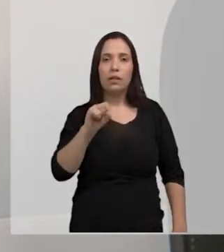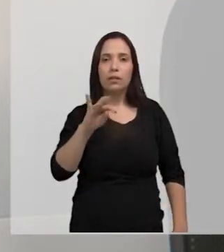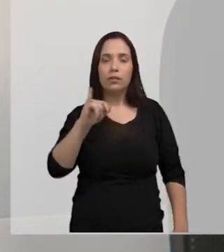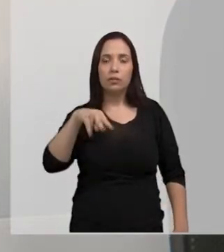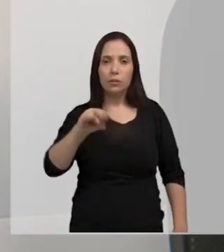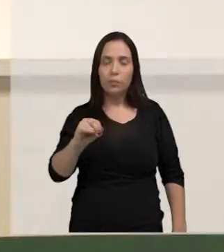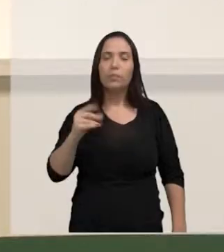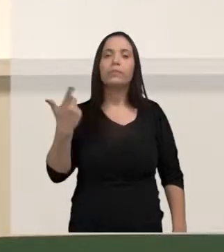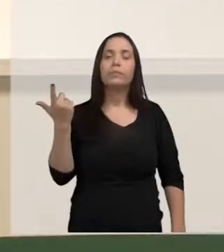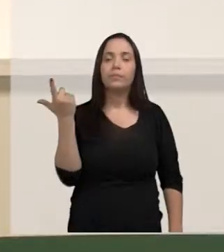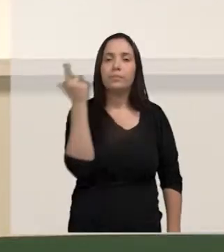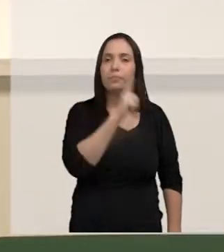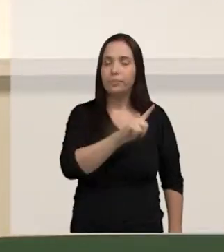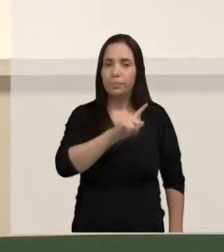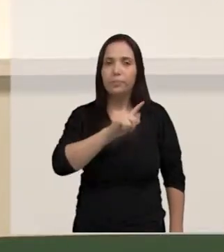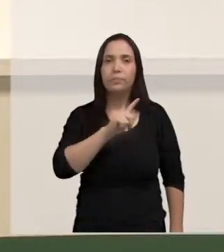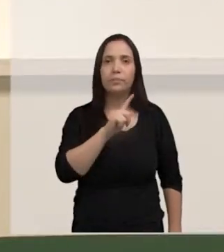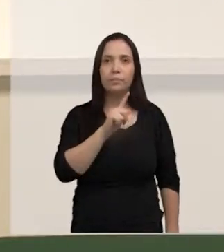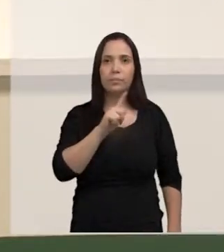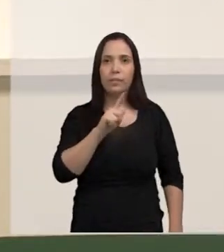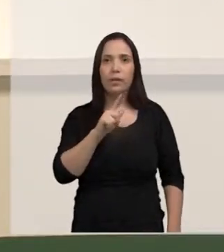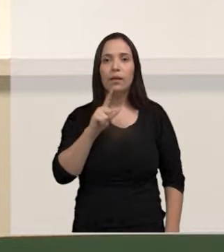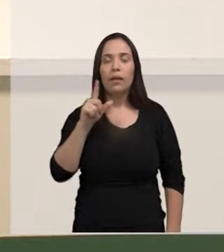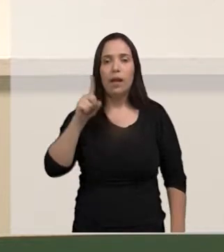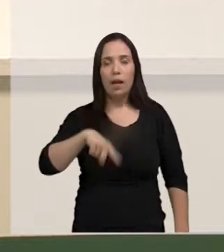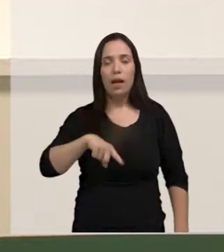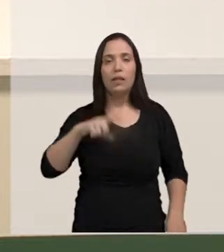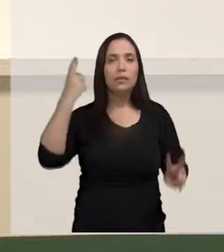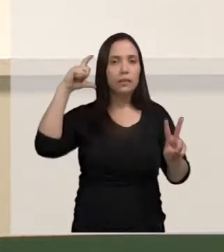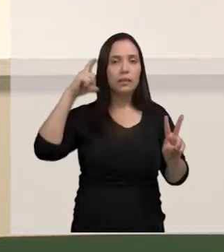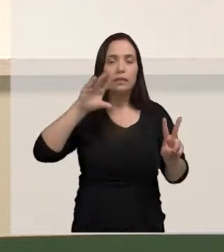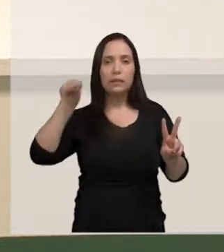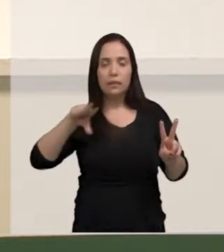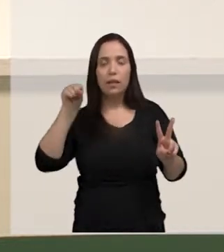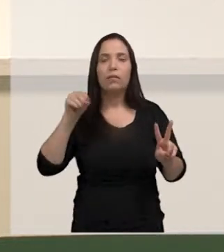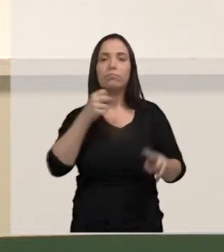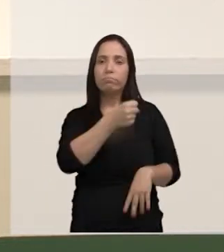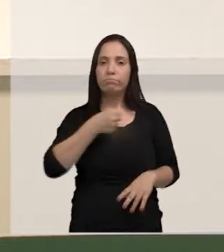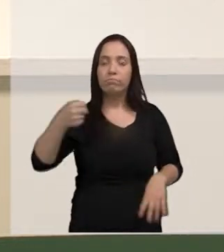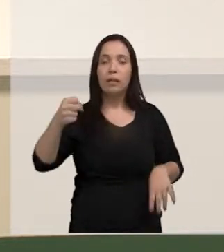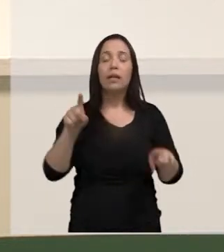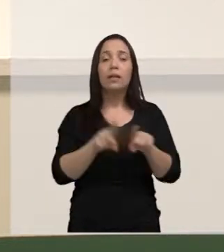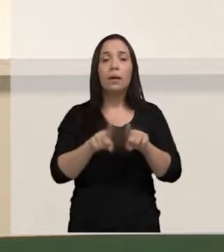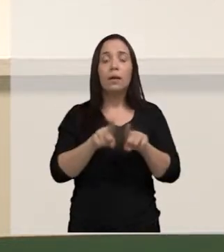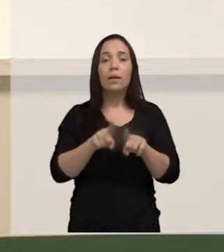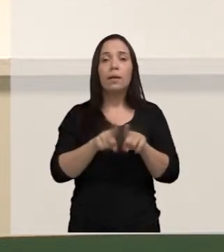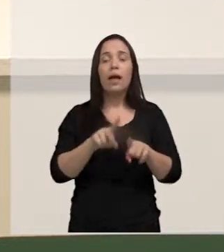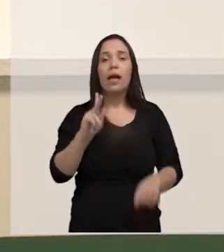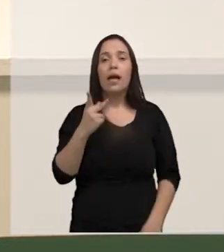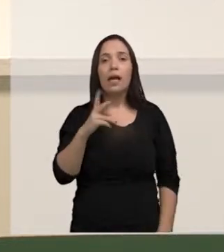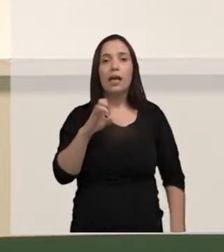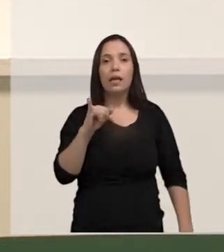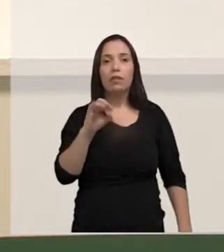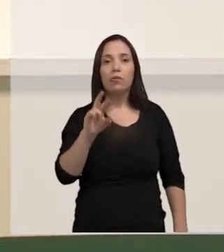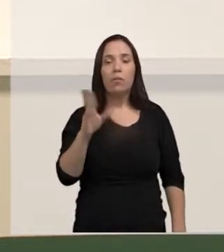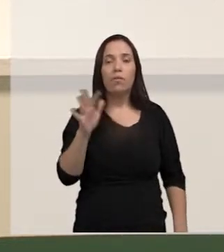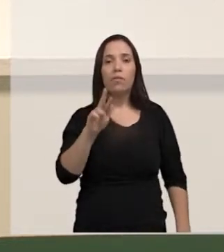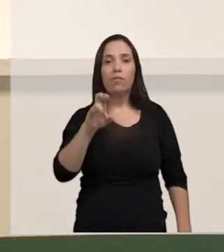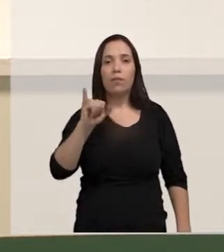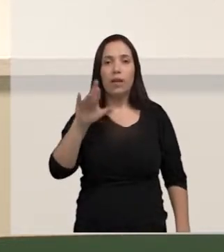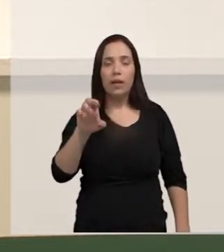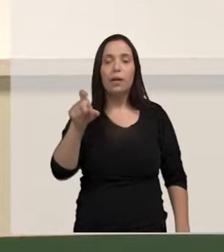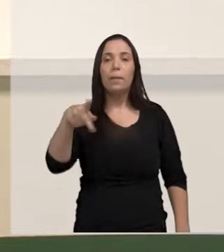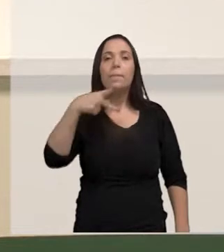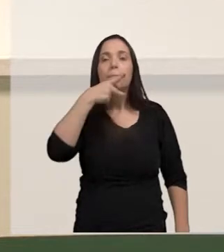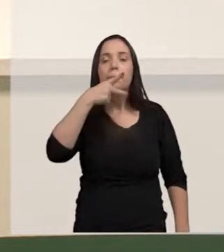Leandro Cristino se consolida como a força dos Ferreira Gomes. Vamos lá. O Heitor Freire é a surpresa, né? Que é o candidato do PSL.